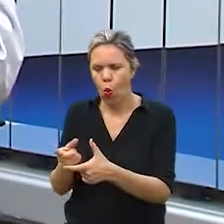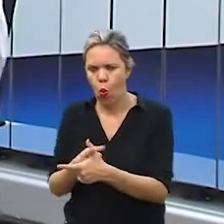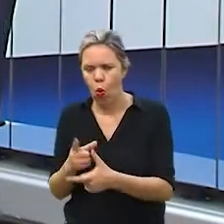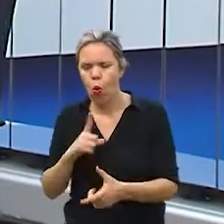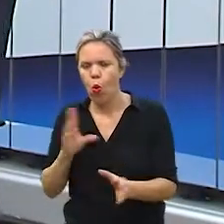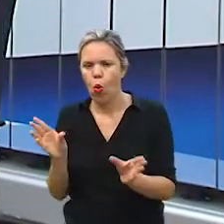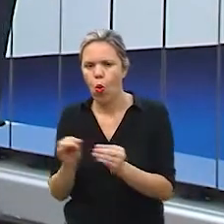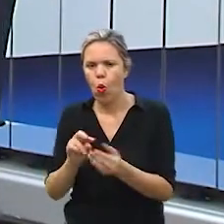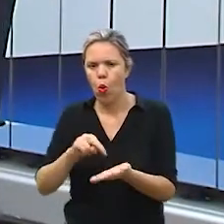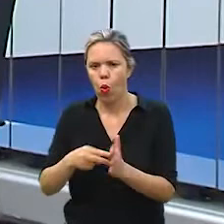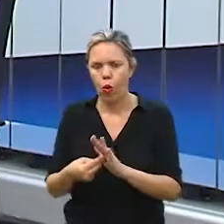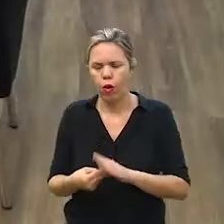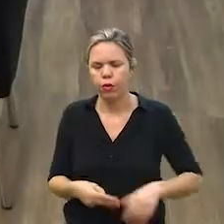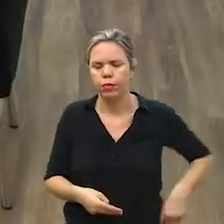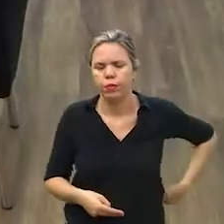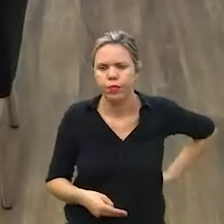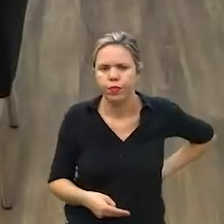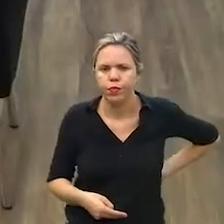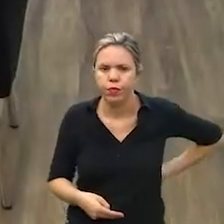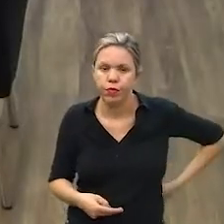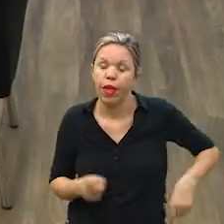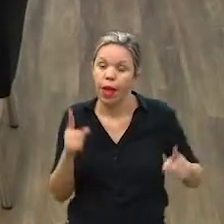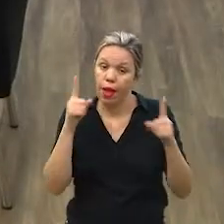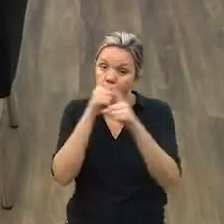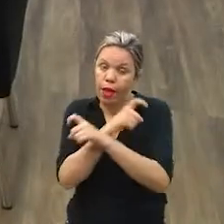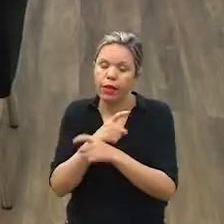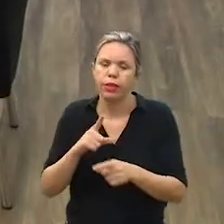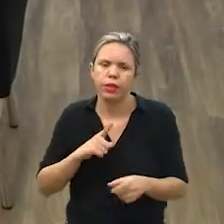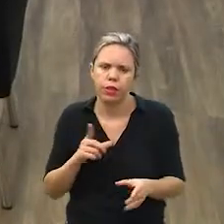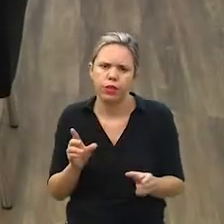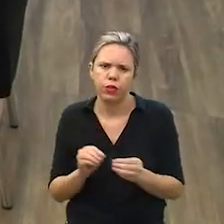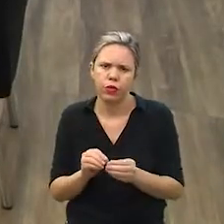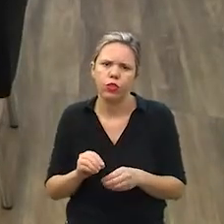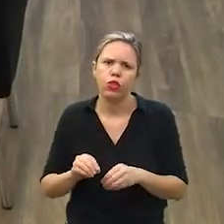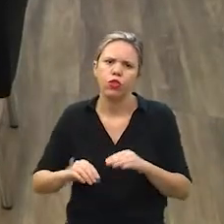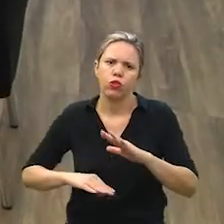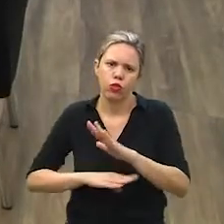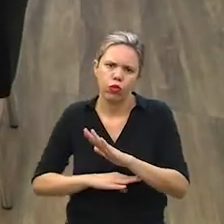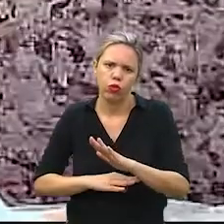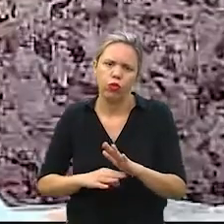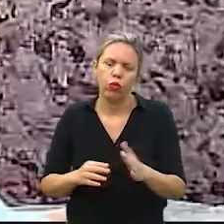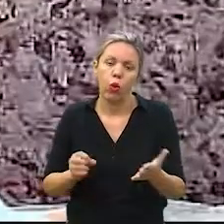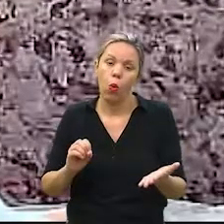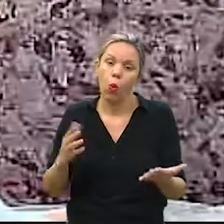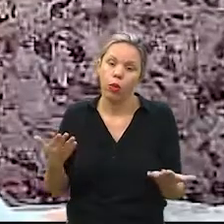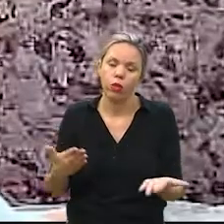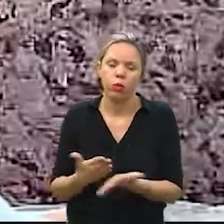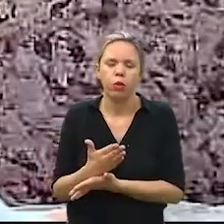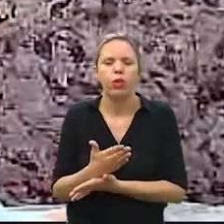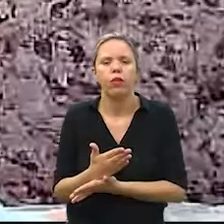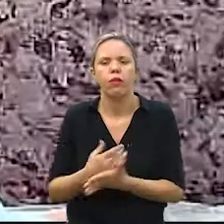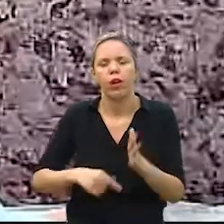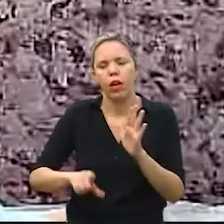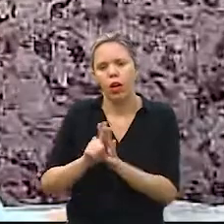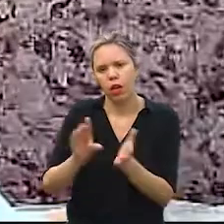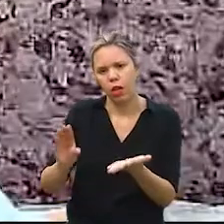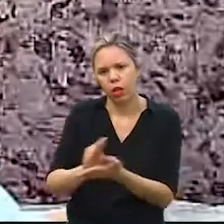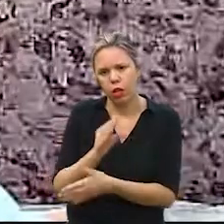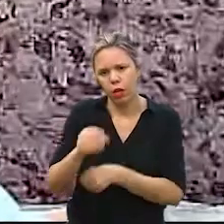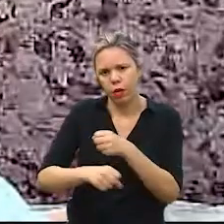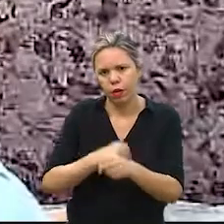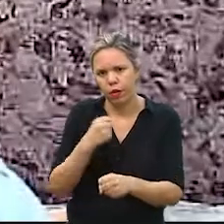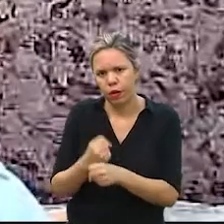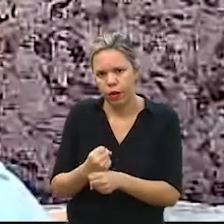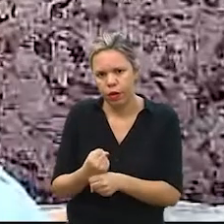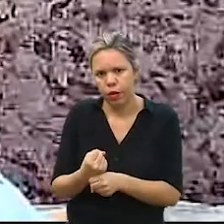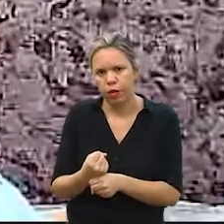que define isso? É muito complicado. Quem define isso é o Legislativo quando ele aprova a lei orçamentária anual.